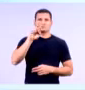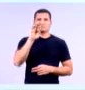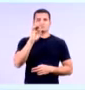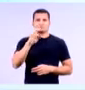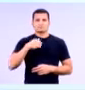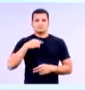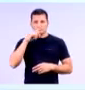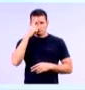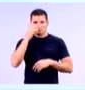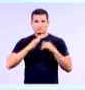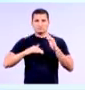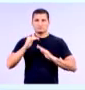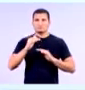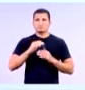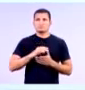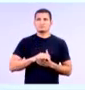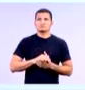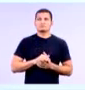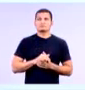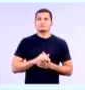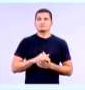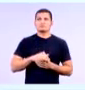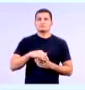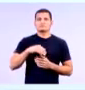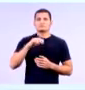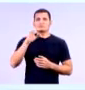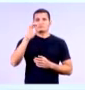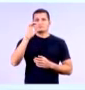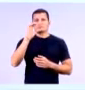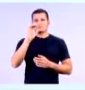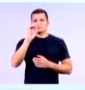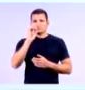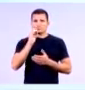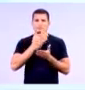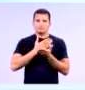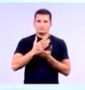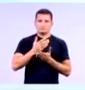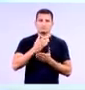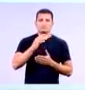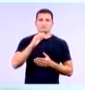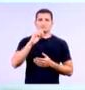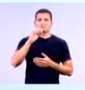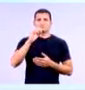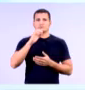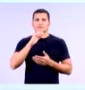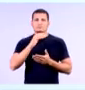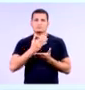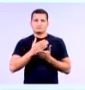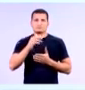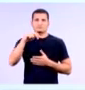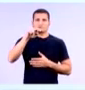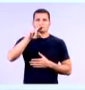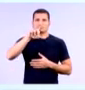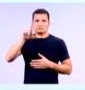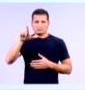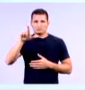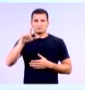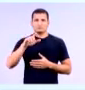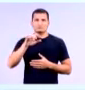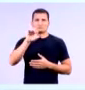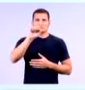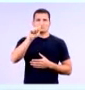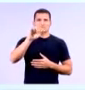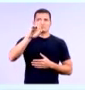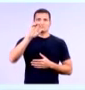conta 1, o estado inicial do conta 1, número 0, titular nulo e saldo 0. Qual é o estado inicial